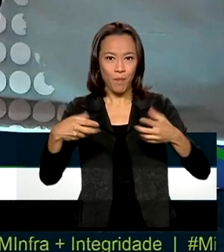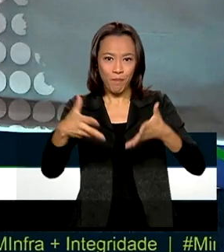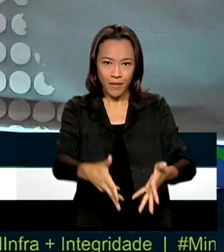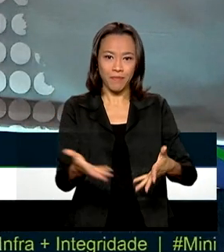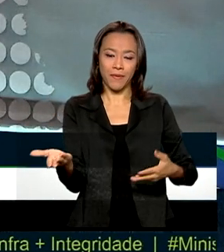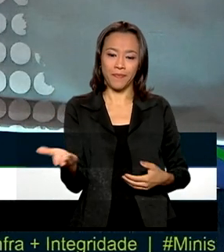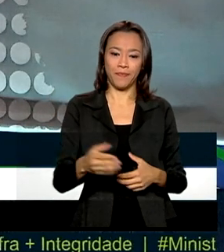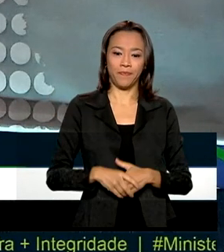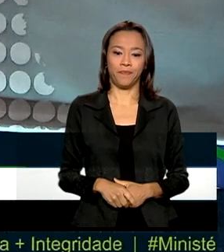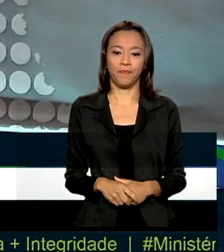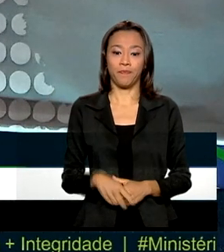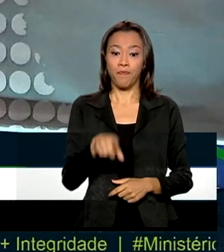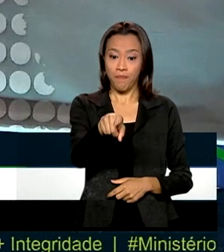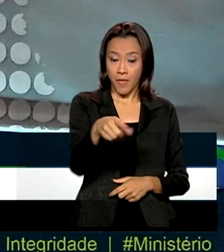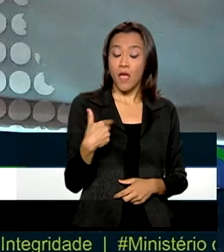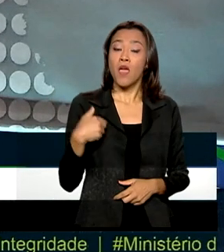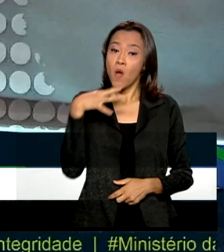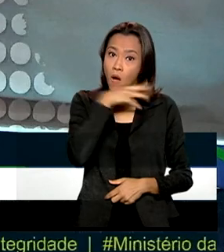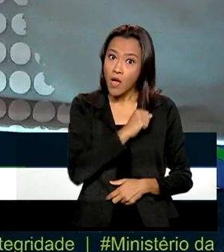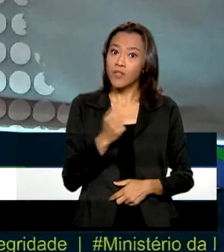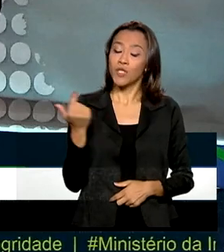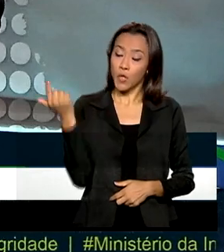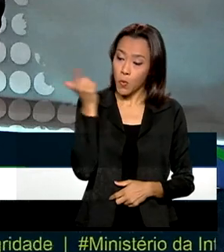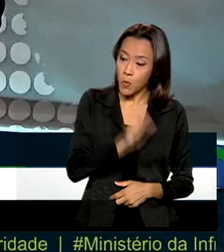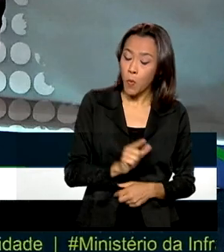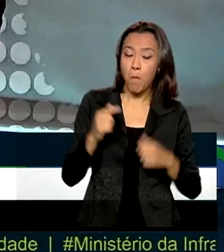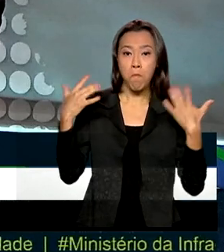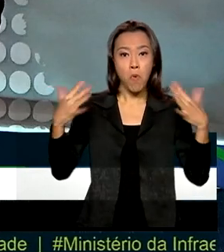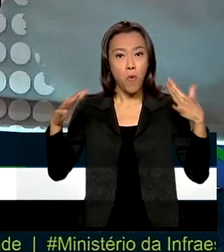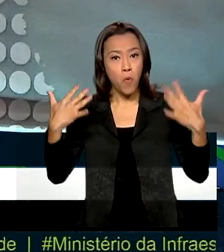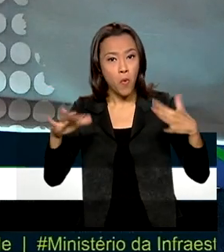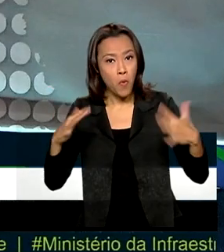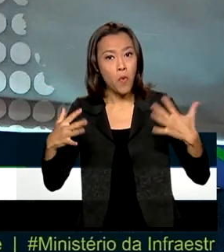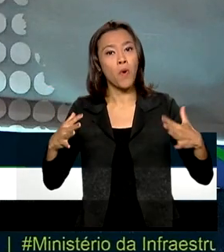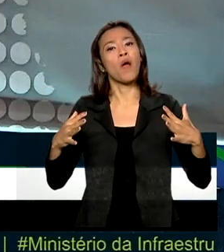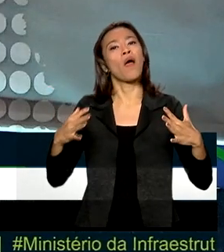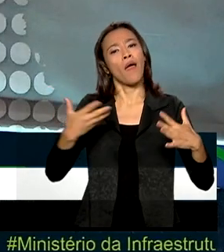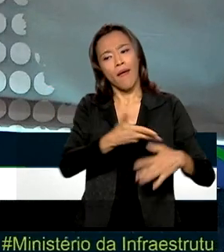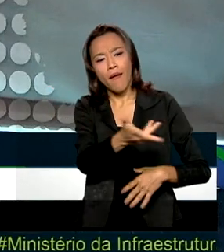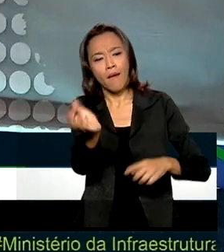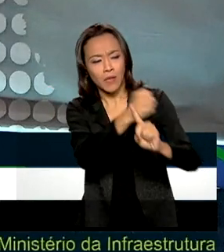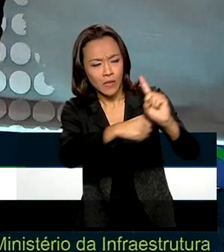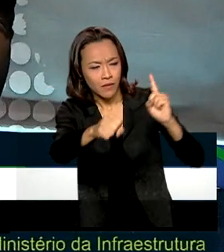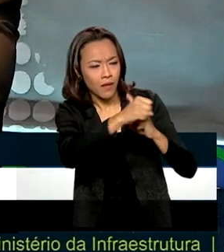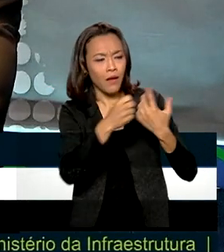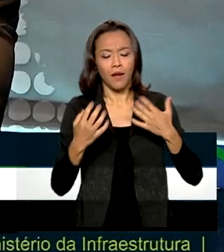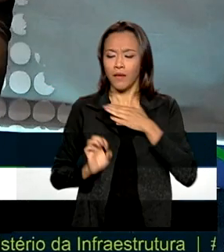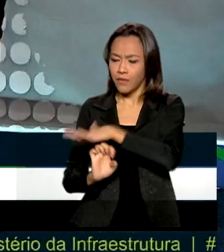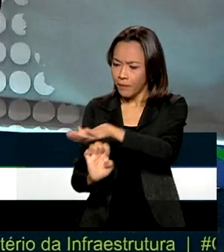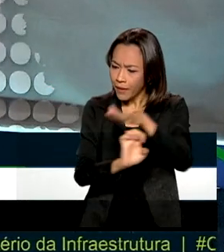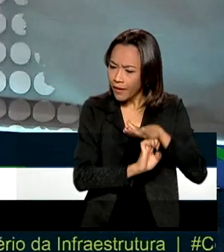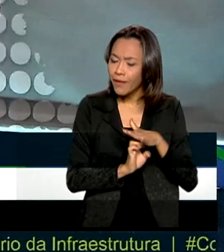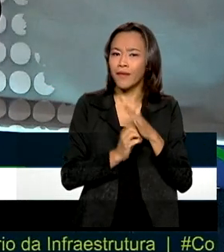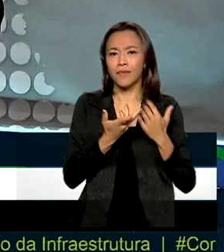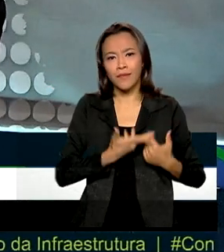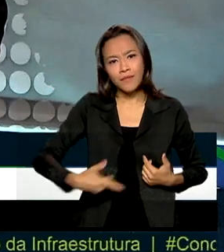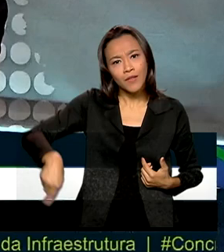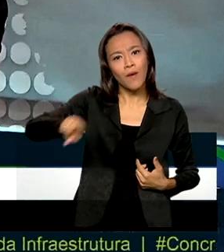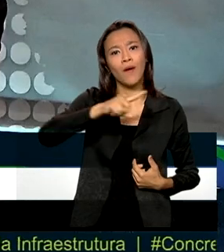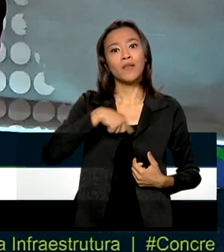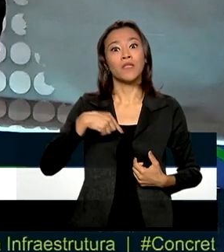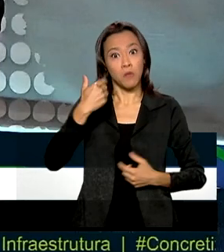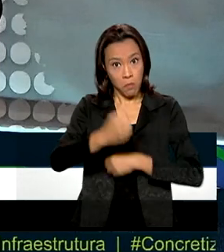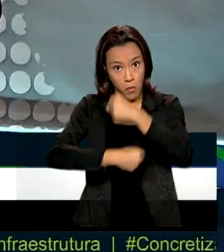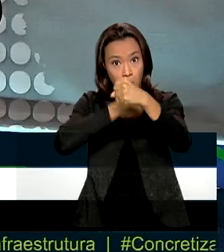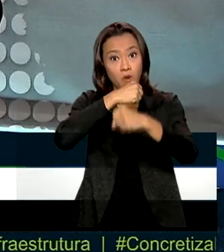certeza que o ganho aí é coletivo. Acho que ganham o Ministério da Infra, ganham as empresas e tenho certeza que ano após ano a gente vai ter